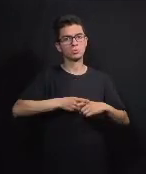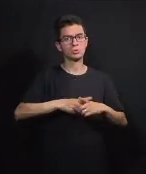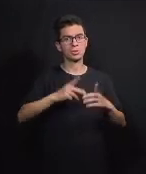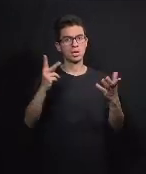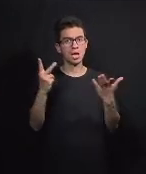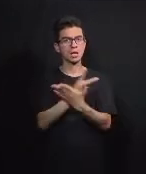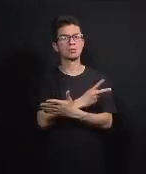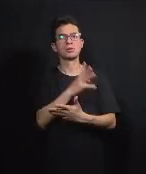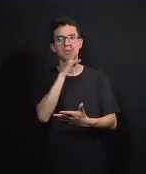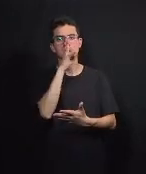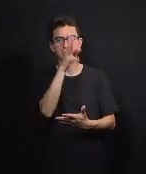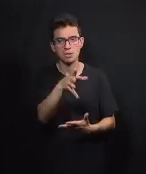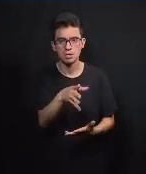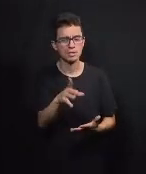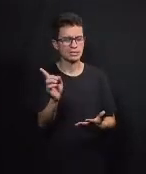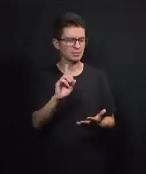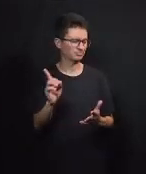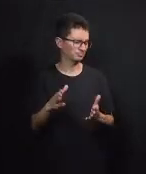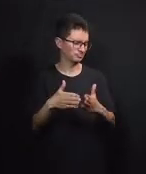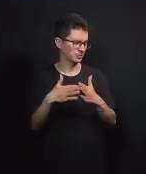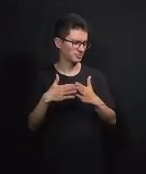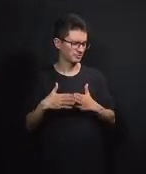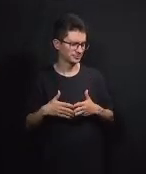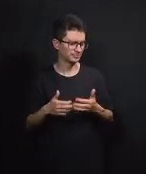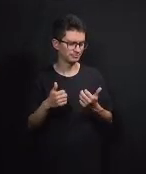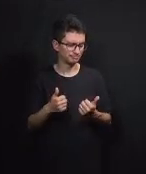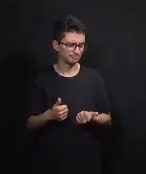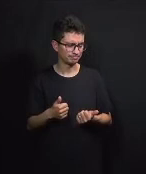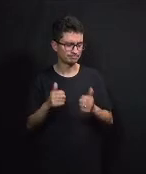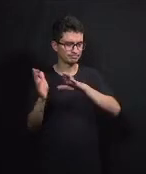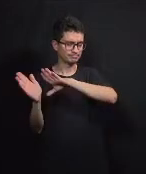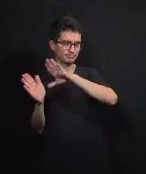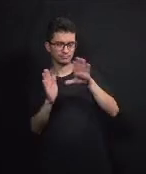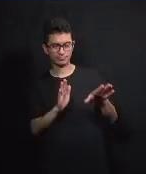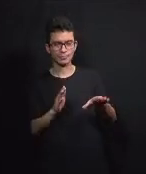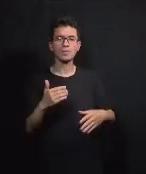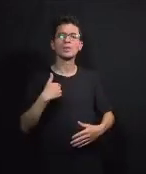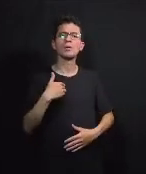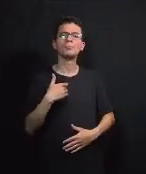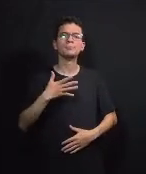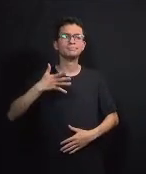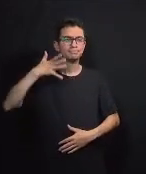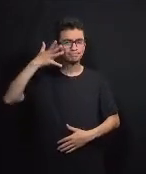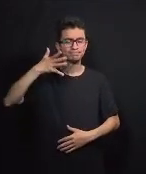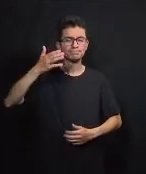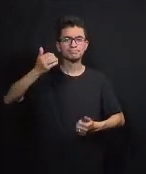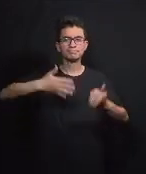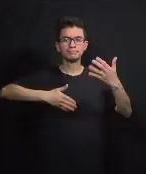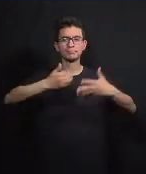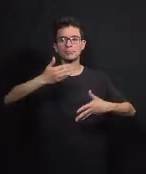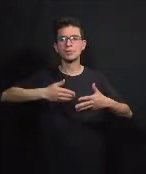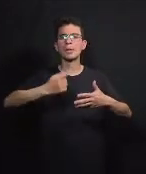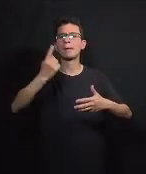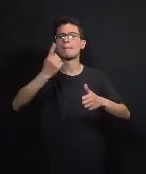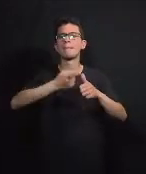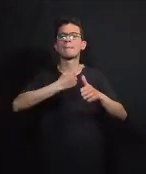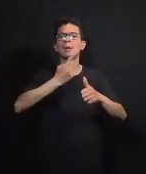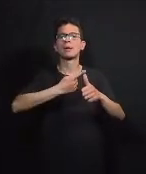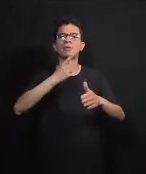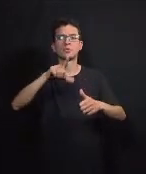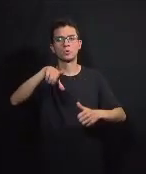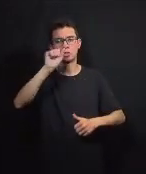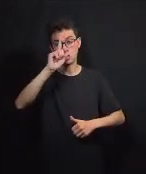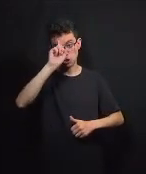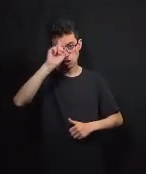seja dito. Eu começo dizendo o seguinte, pegando uma data, afinal de contas, a